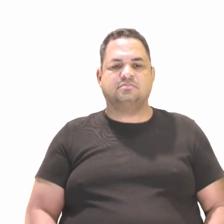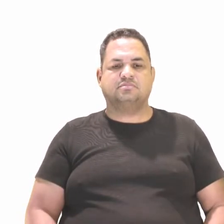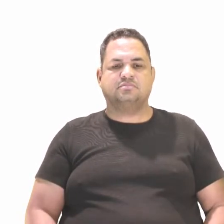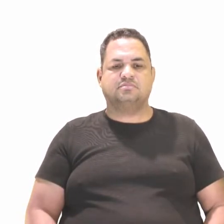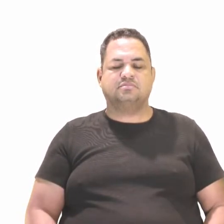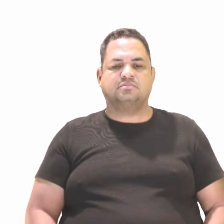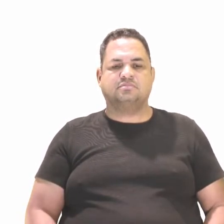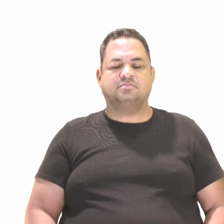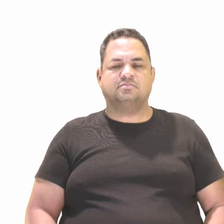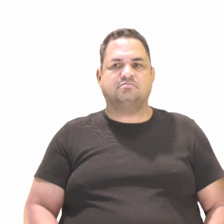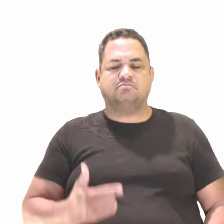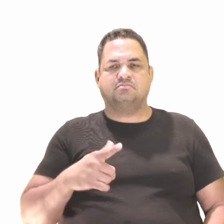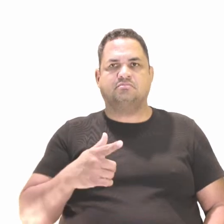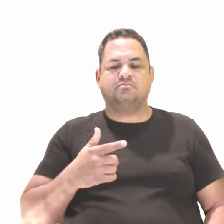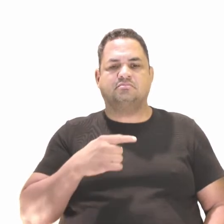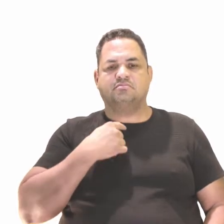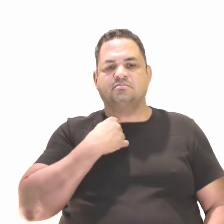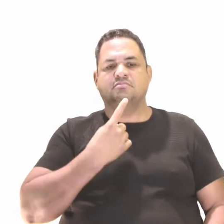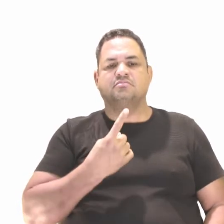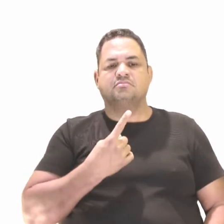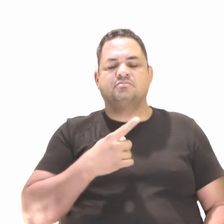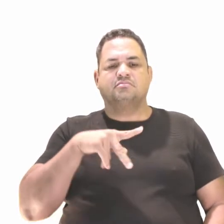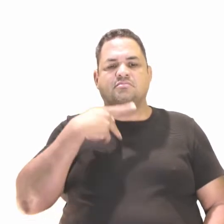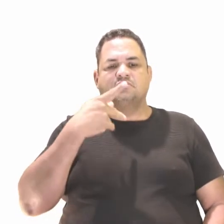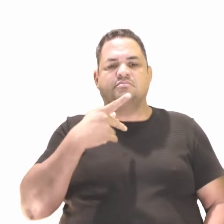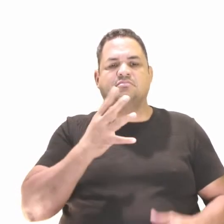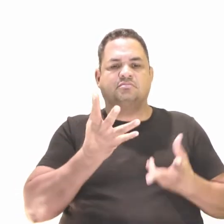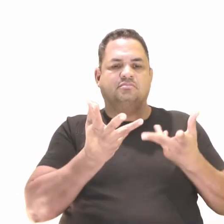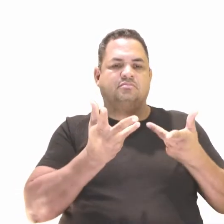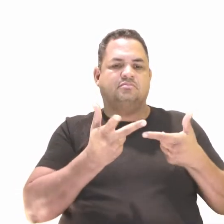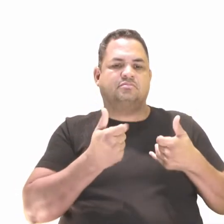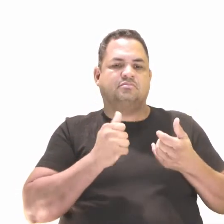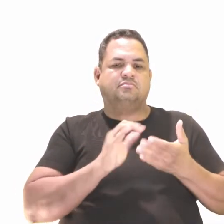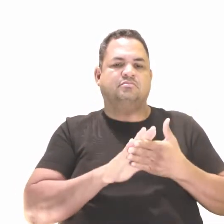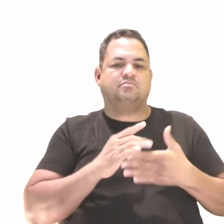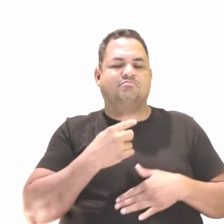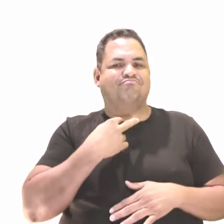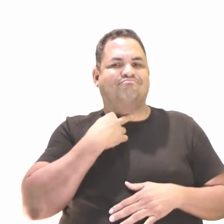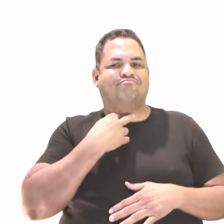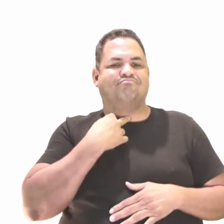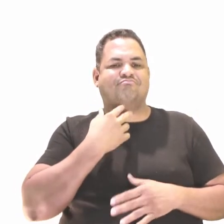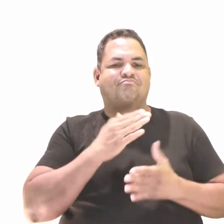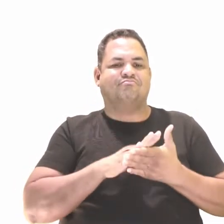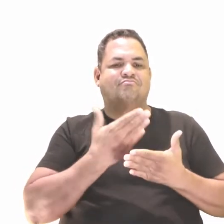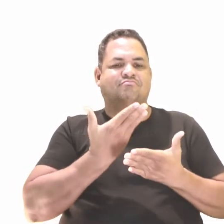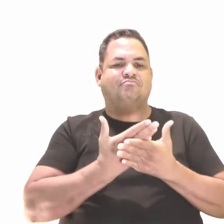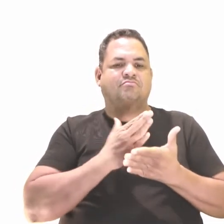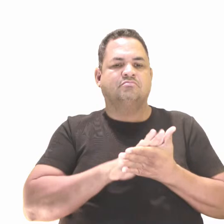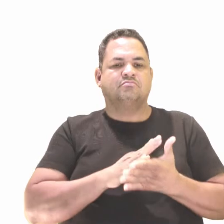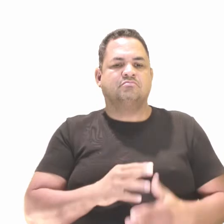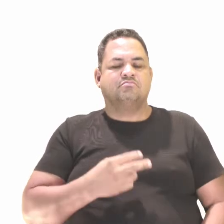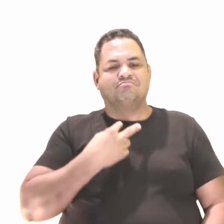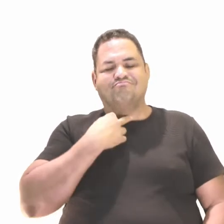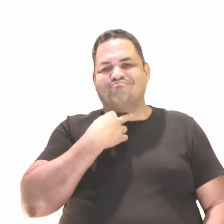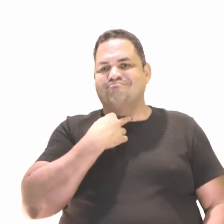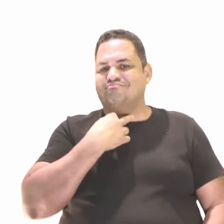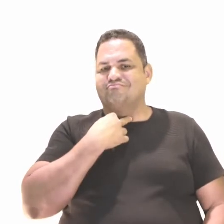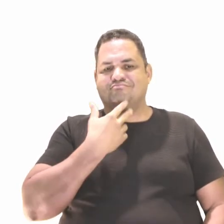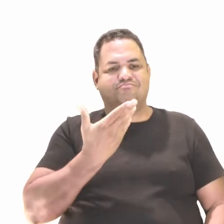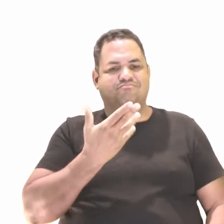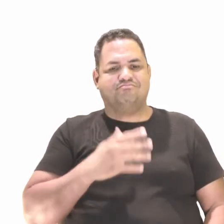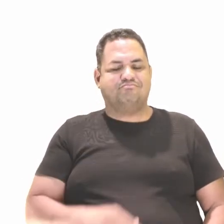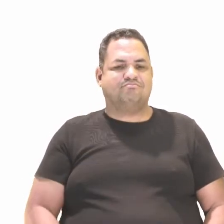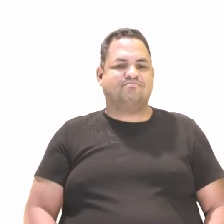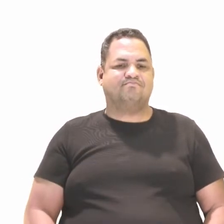tem essa... Nós estamos falando sobre habilidade aqui. Você realmente não pode. Essa tradução é eu não posso fazer tal